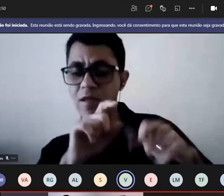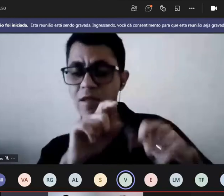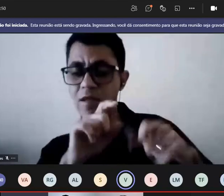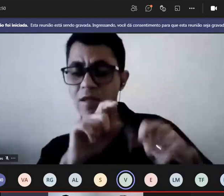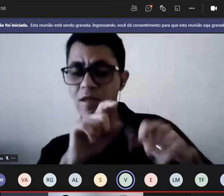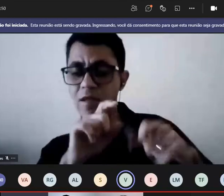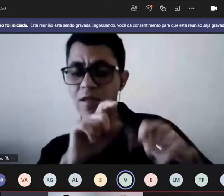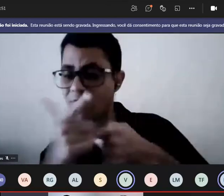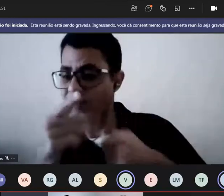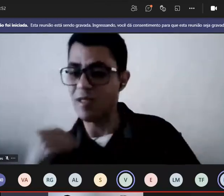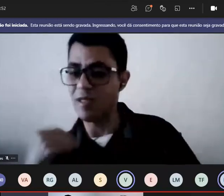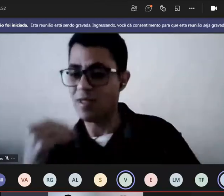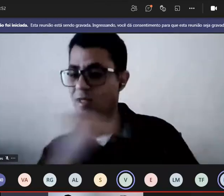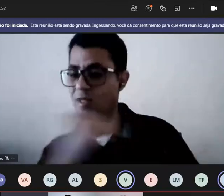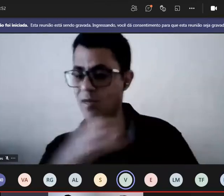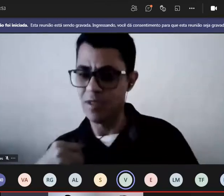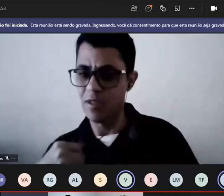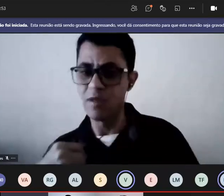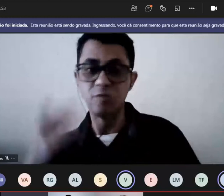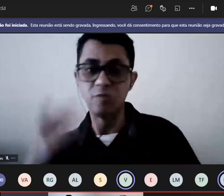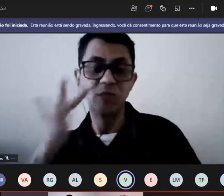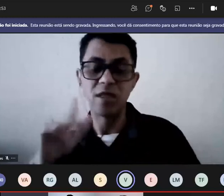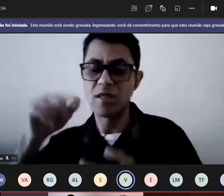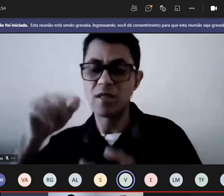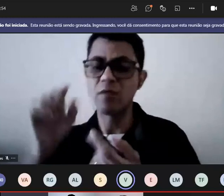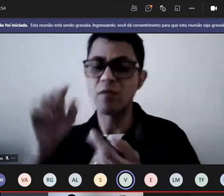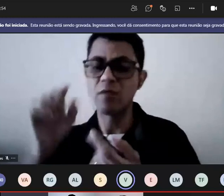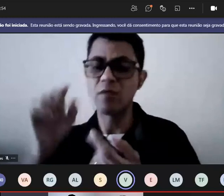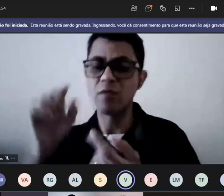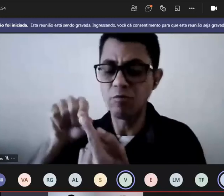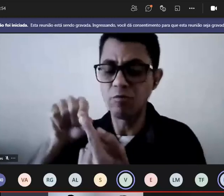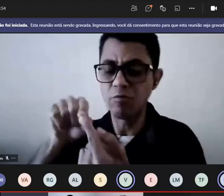fazer. Eu também não sei até que ponto, né, que